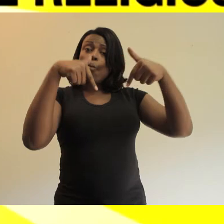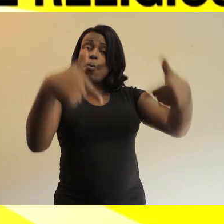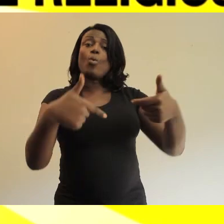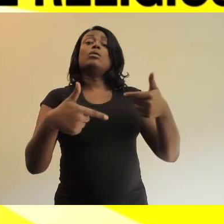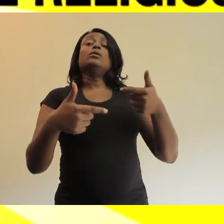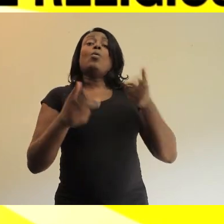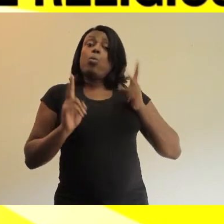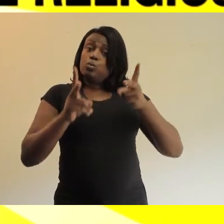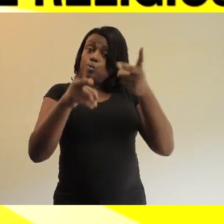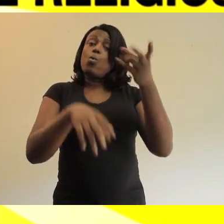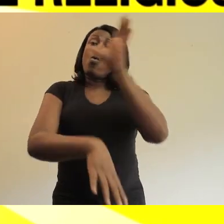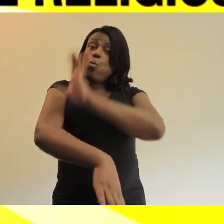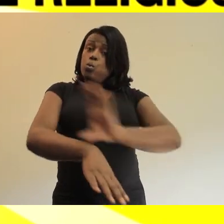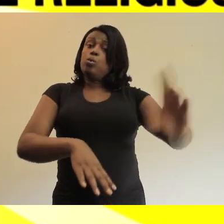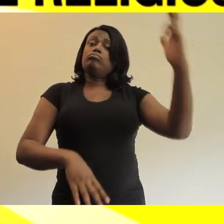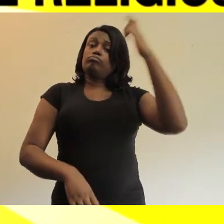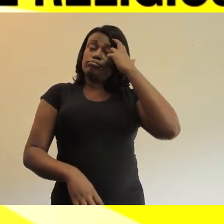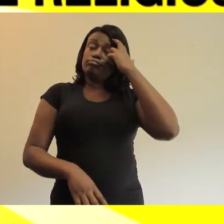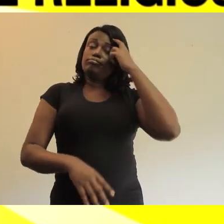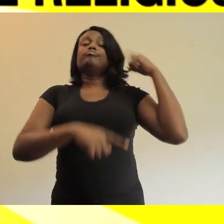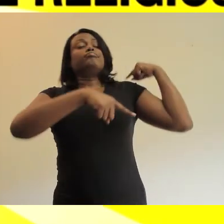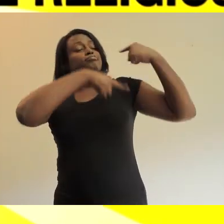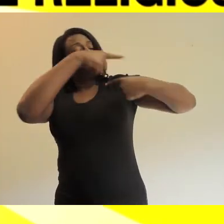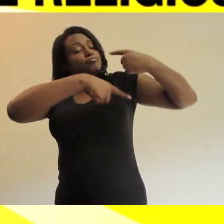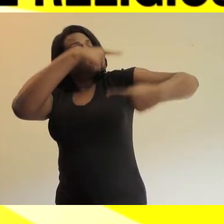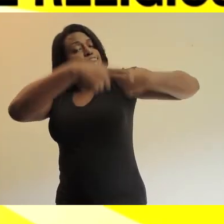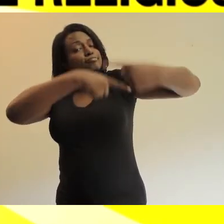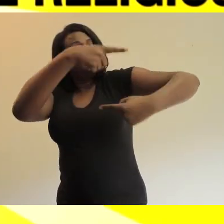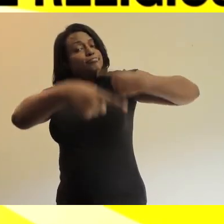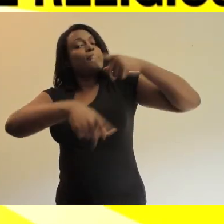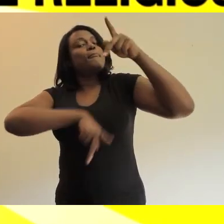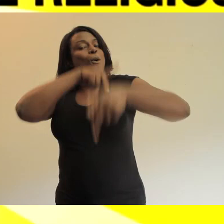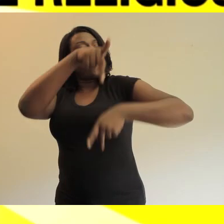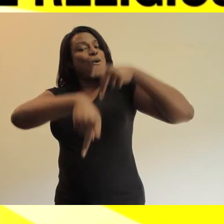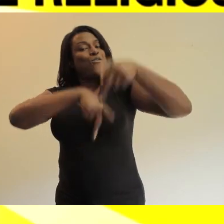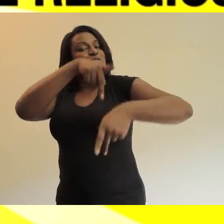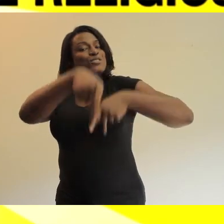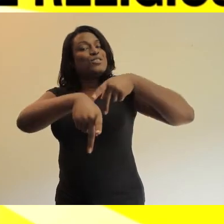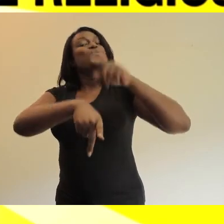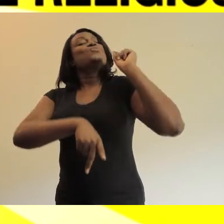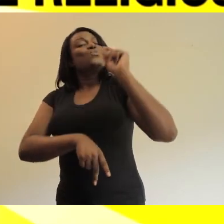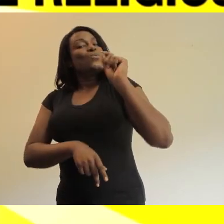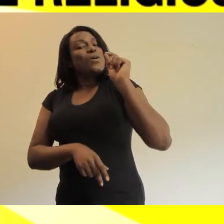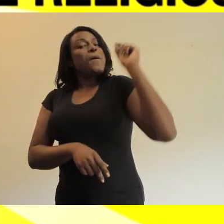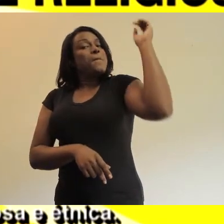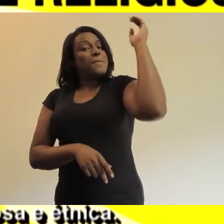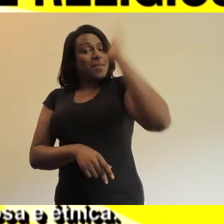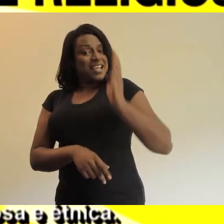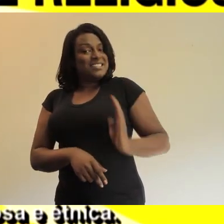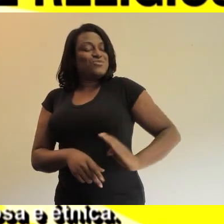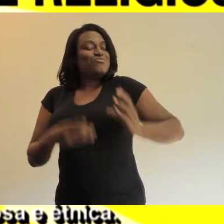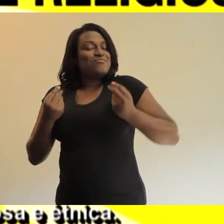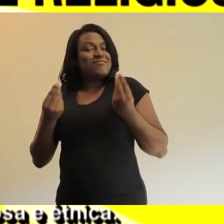passar adiante a nossa herança indelével a herança do nosso povo fazenda do Brasil um país rico